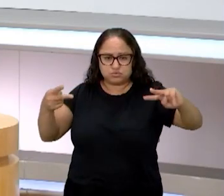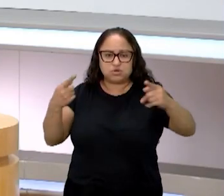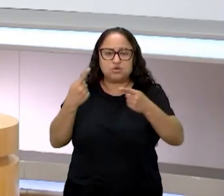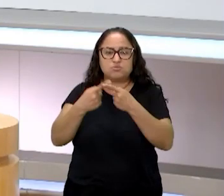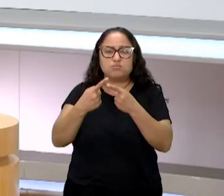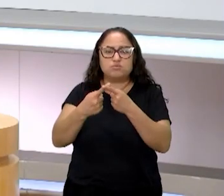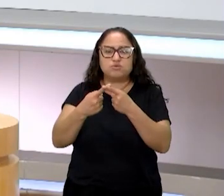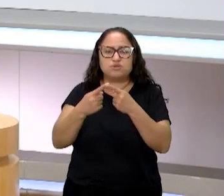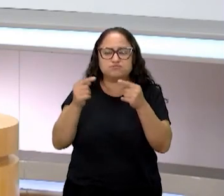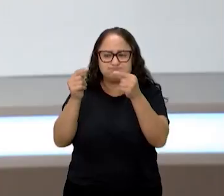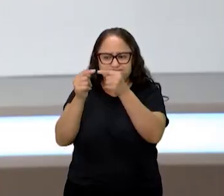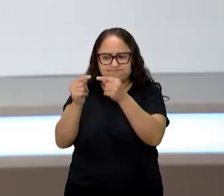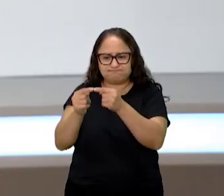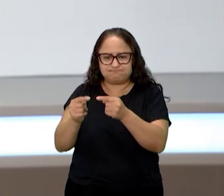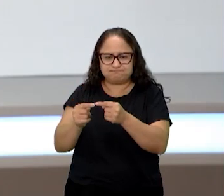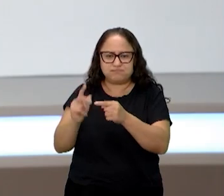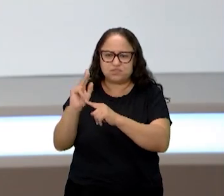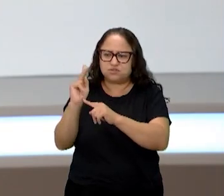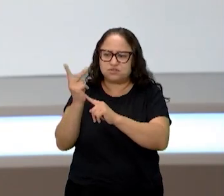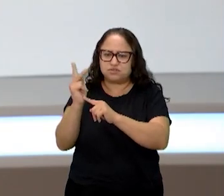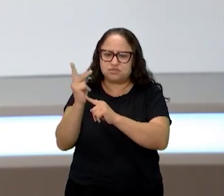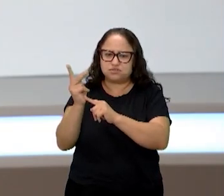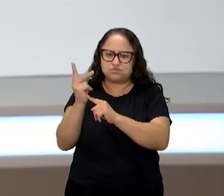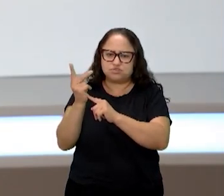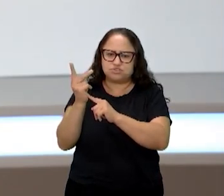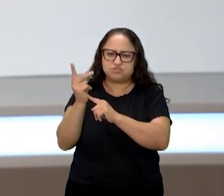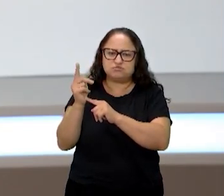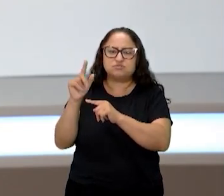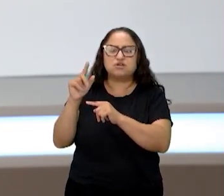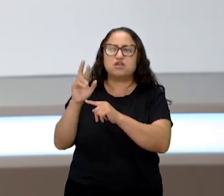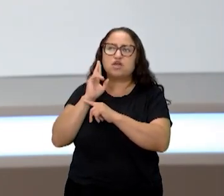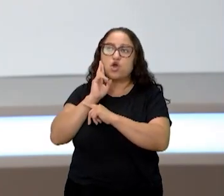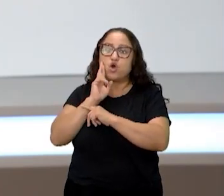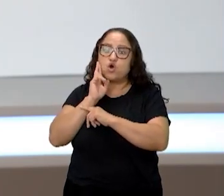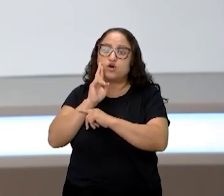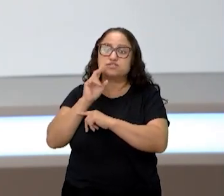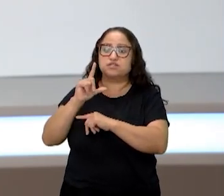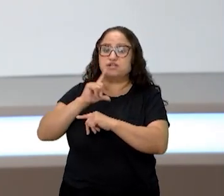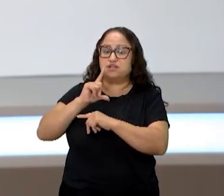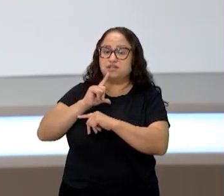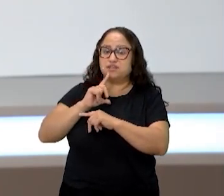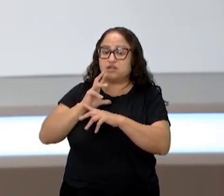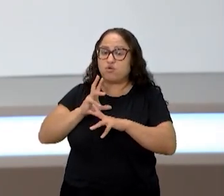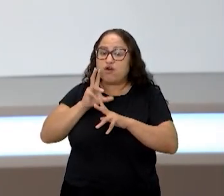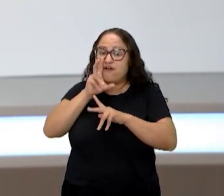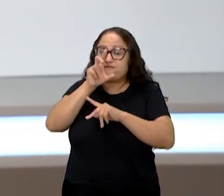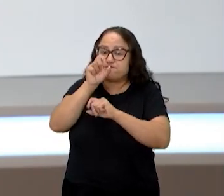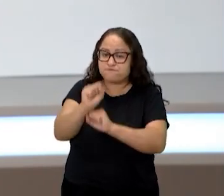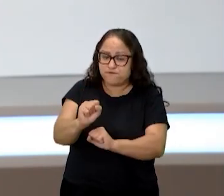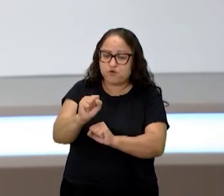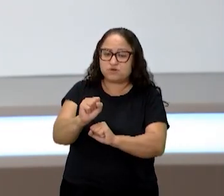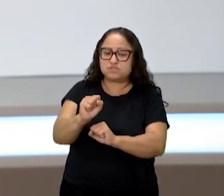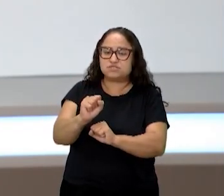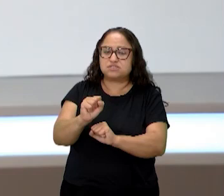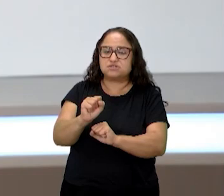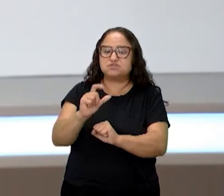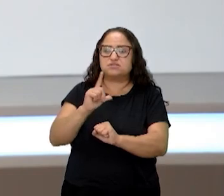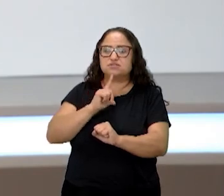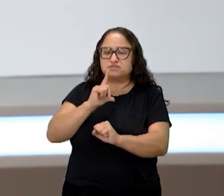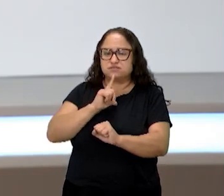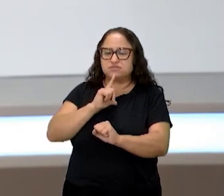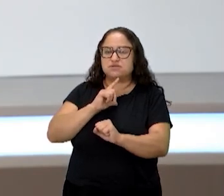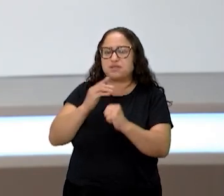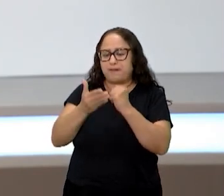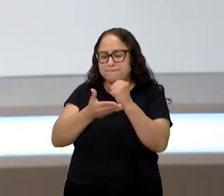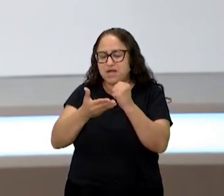das ligações aqui de hidrogênio. Essas ligações, elas exercem uma força, que são essas ligações entre